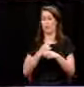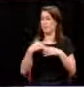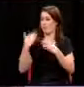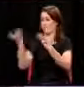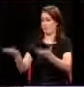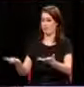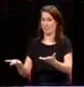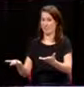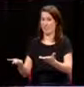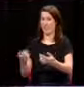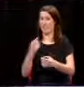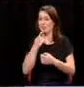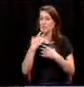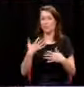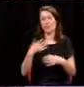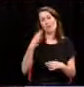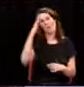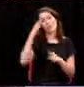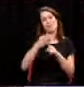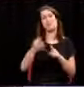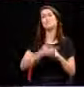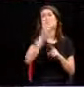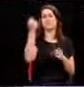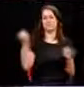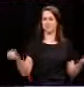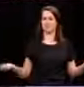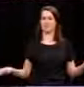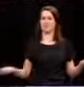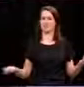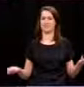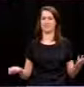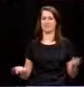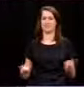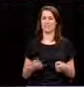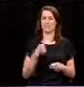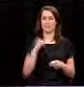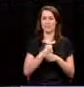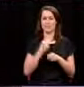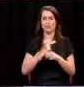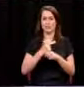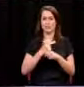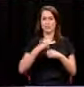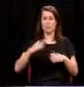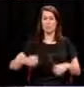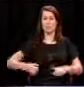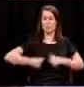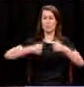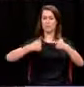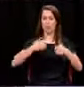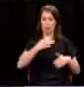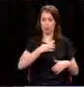deles. É para isso que nós trabalhamos todos os dias, é para termos um dos melhores serviços que o clube merece. Ora, atravessando,